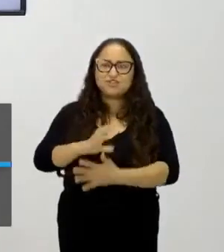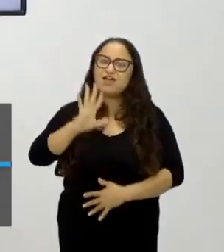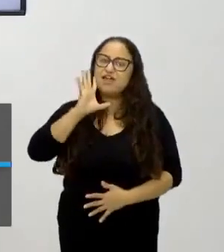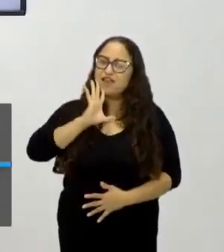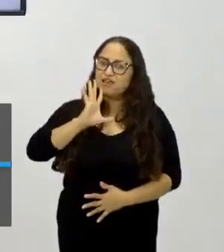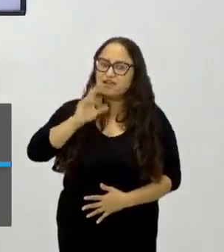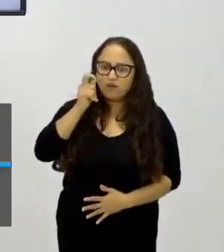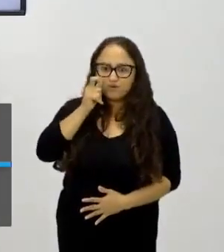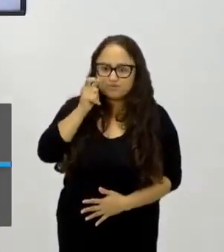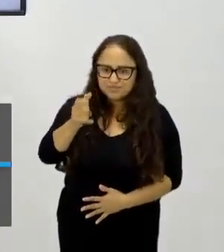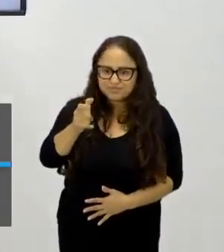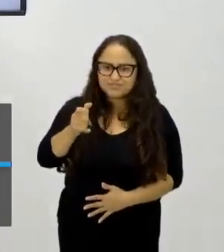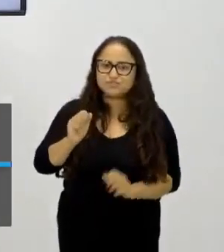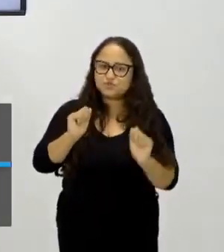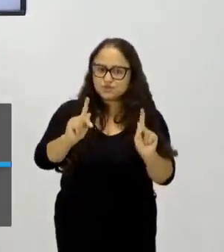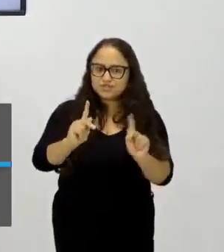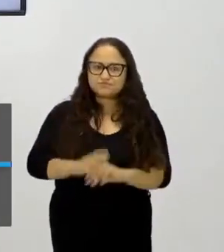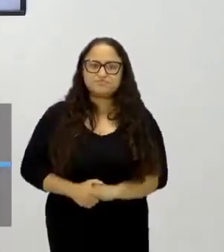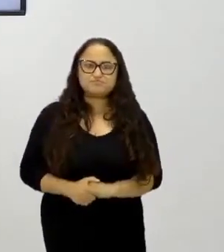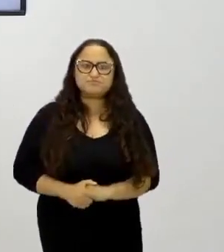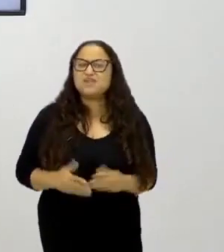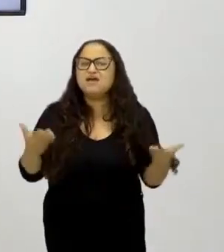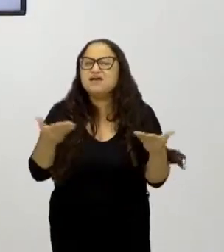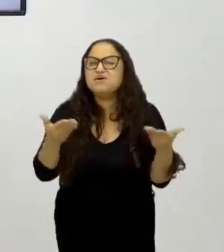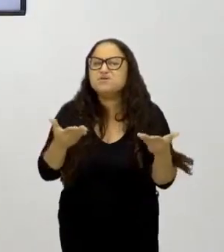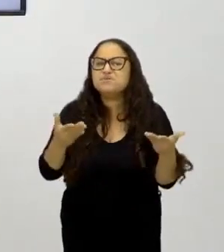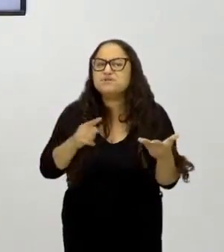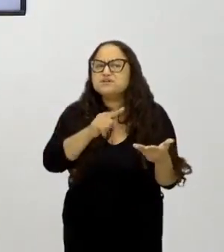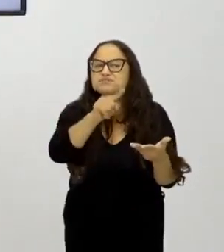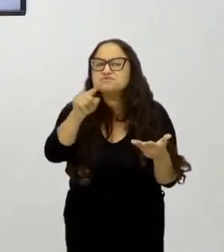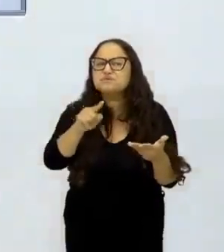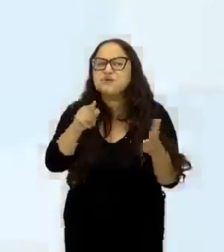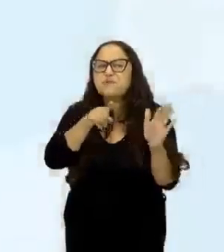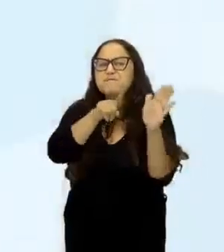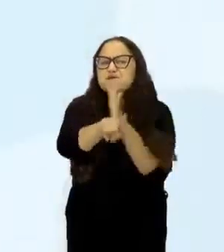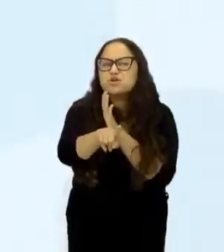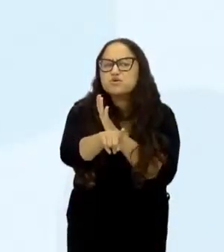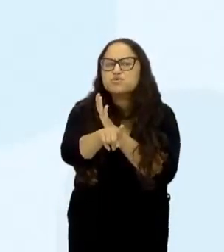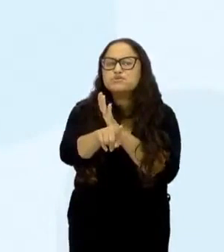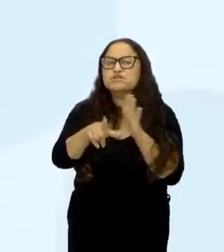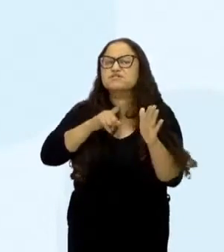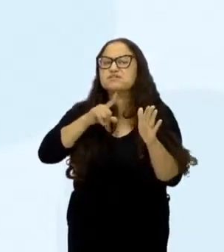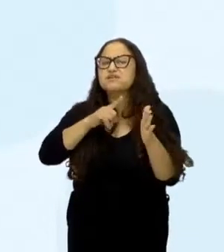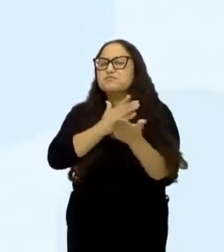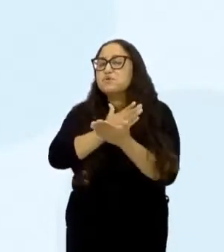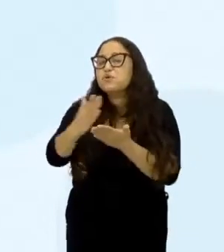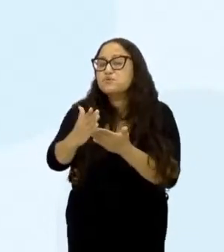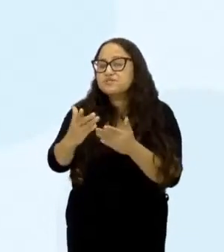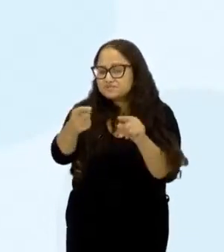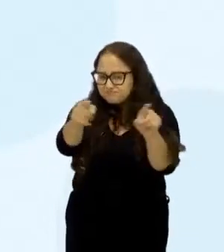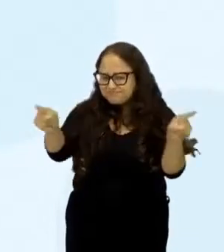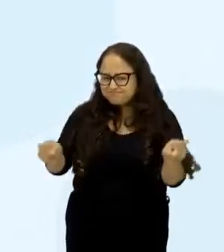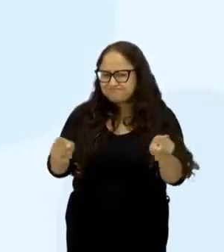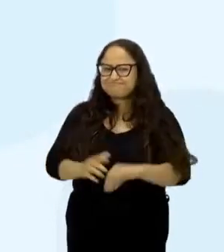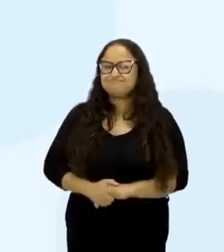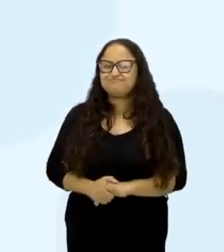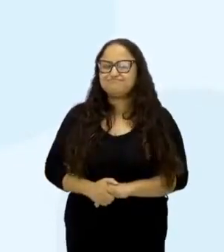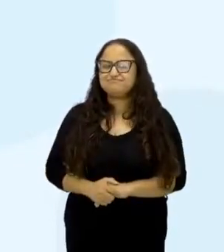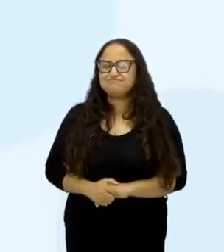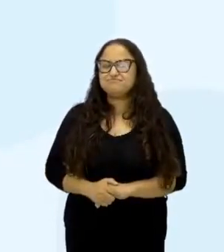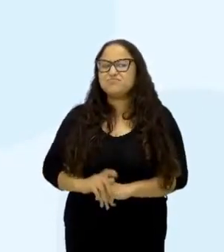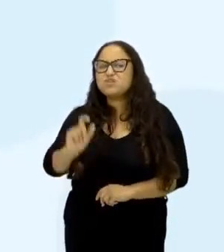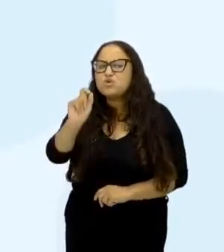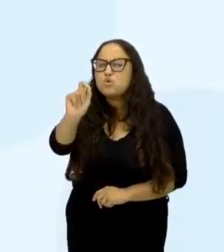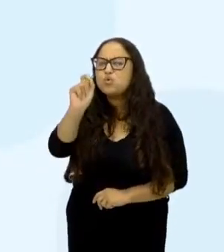bem interessante. Right? And now a question that I want to ask you, uma pergunta que eu vou fazer para vocês.